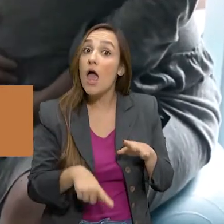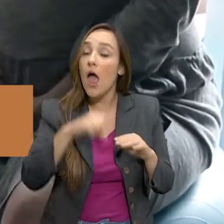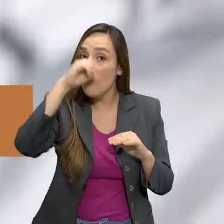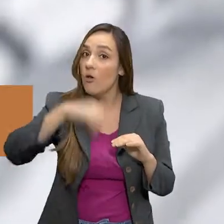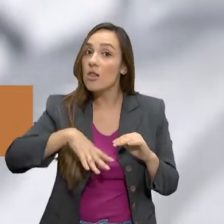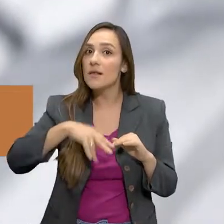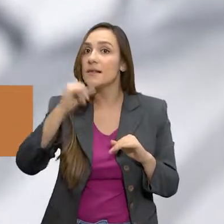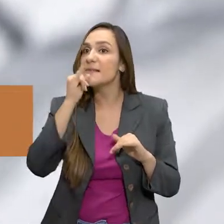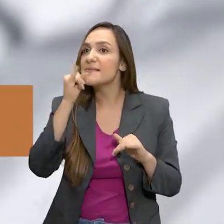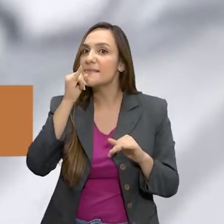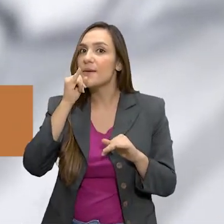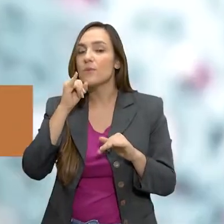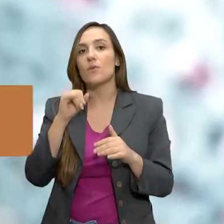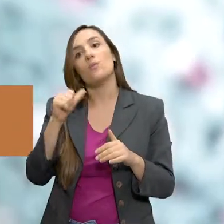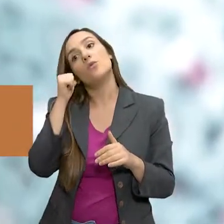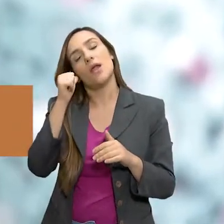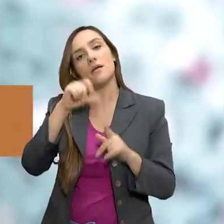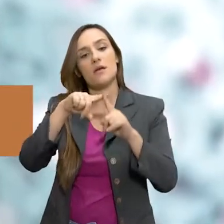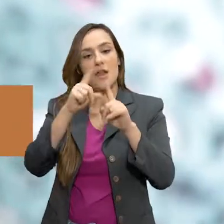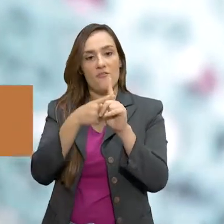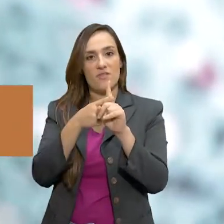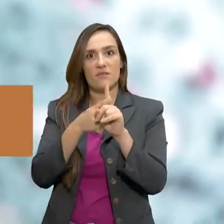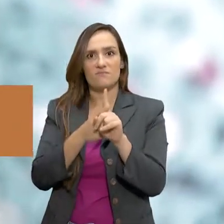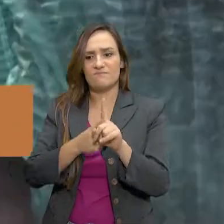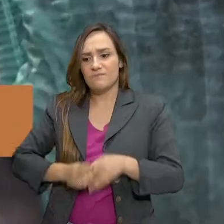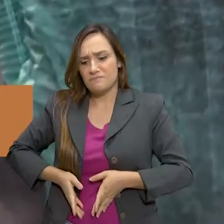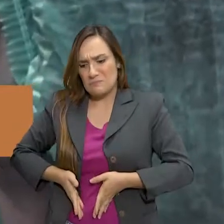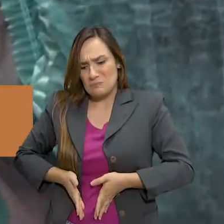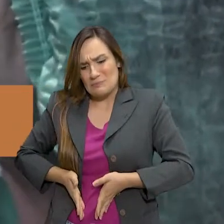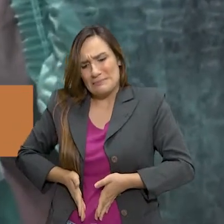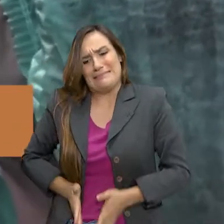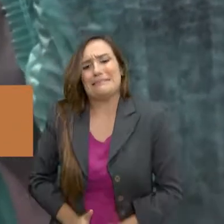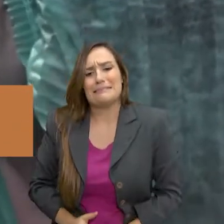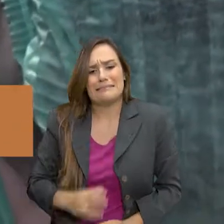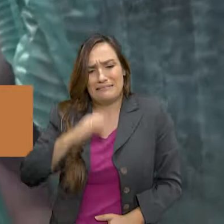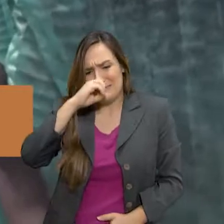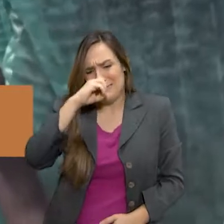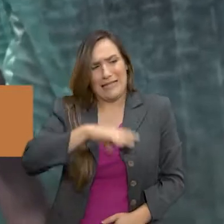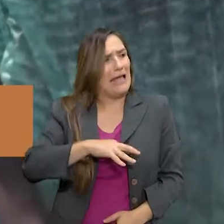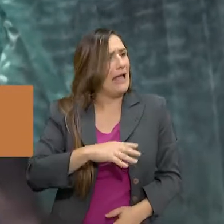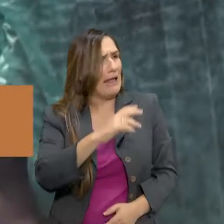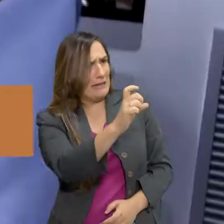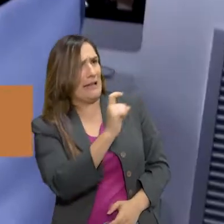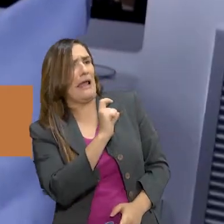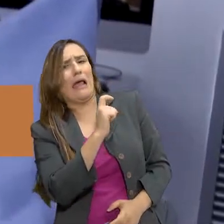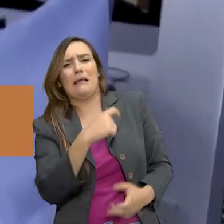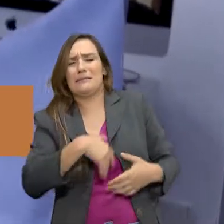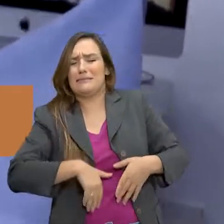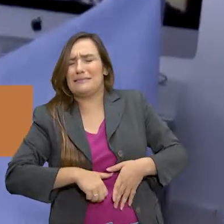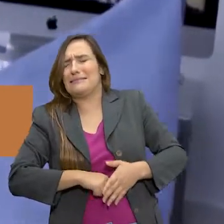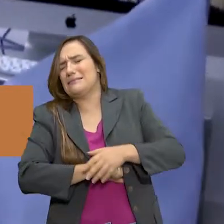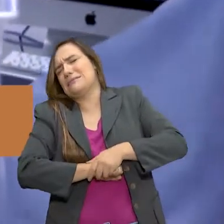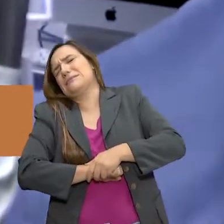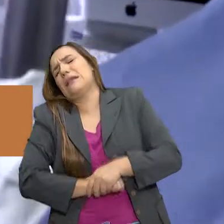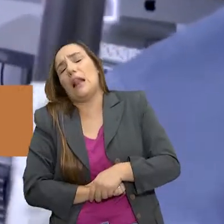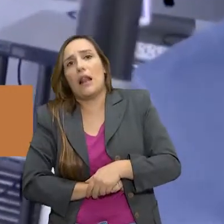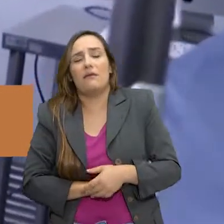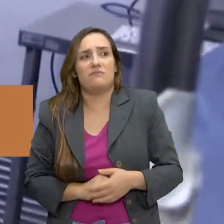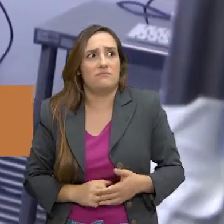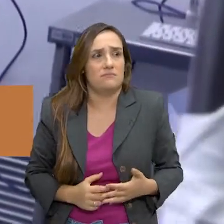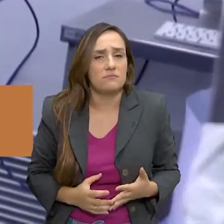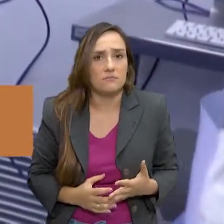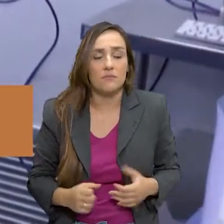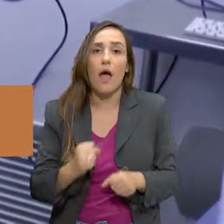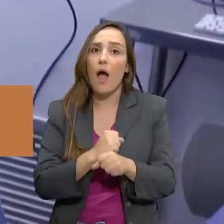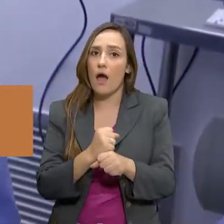é o caso da violência obstétrica. As mulheres sofriam e não sabiam que aquilo era errado, que é uma violência. Então, a gente tem falado muito sobre